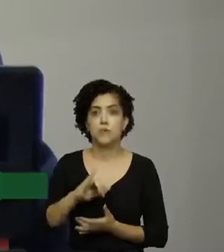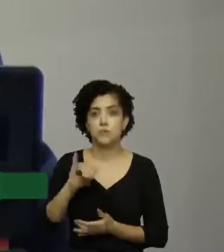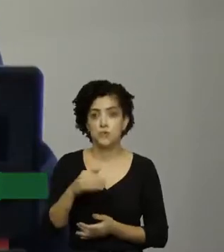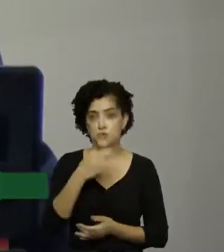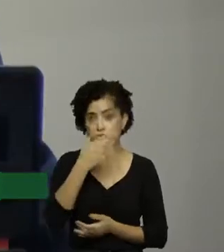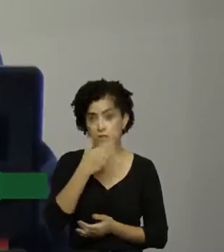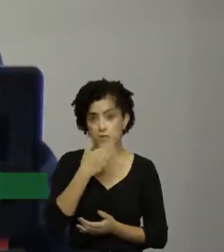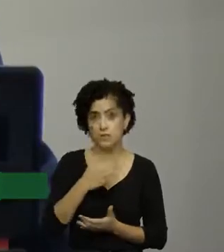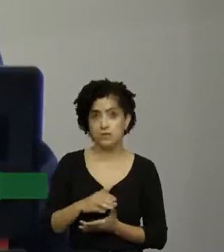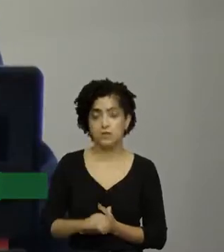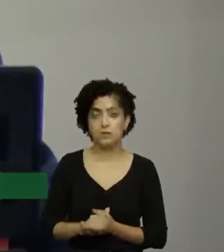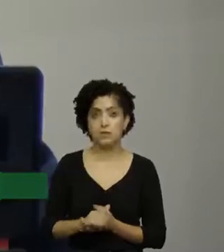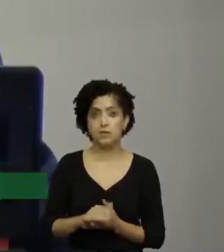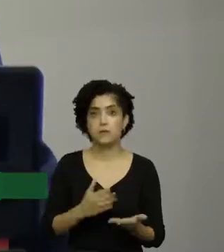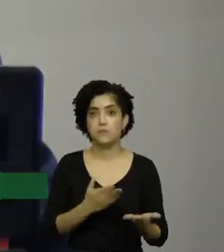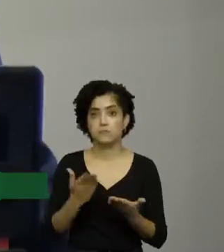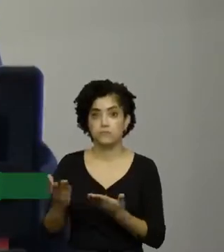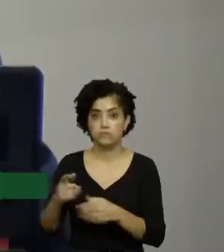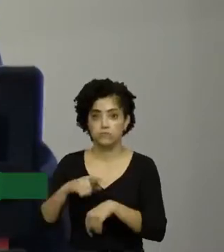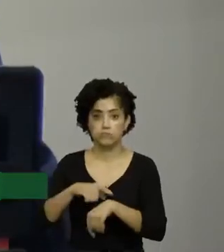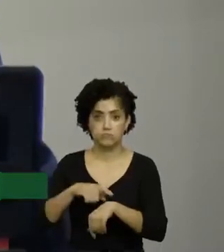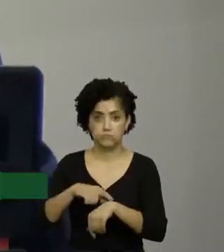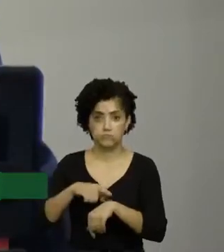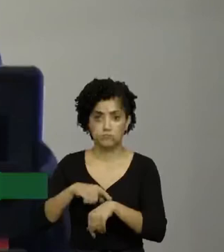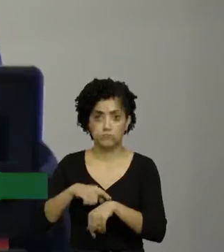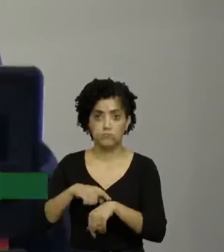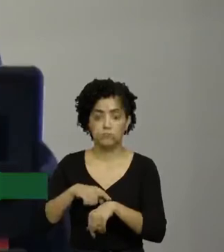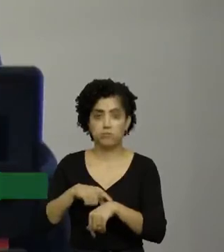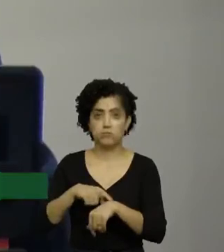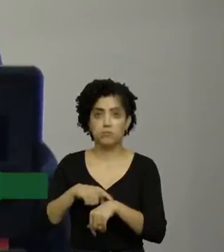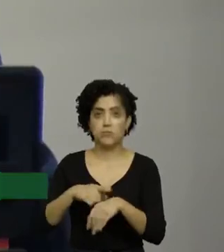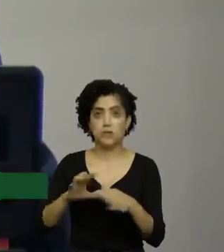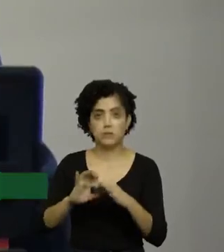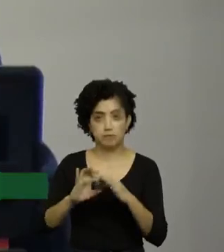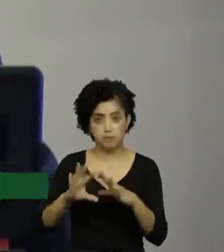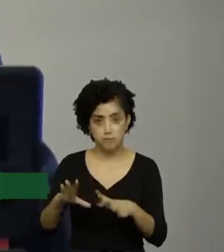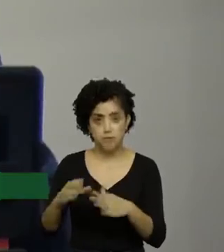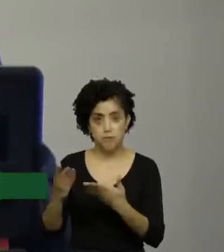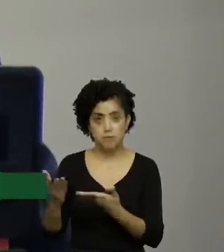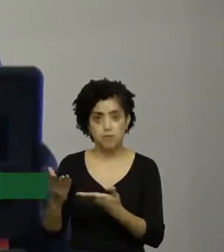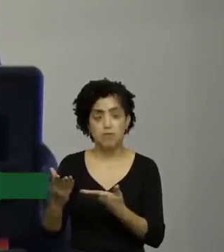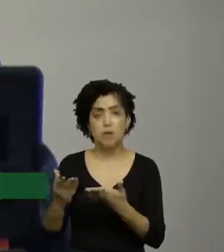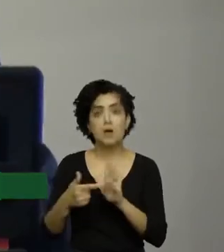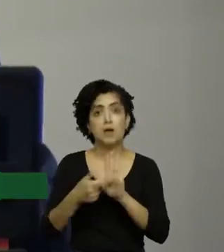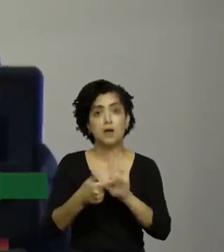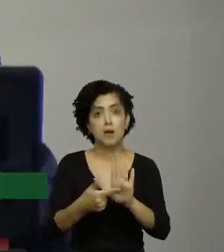o horário para suspensão para o prefeito poder apresentar